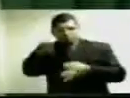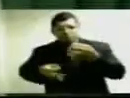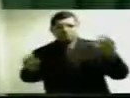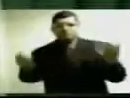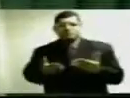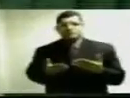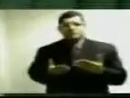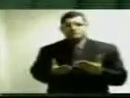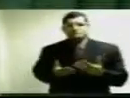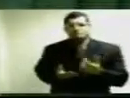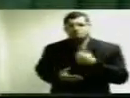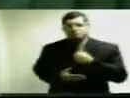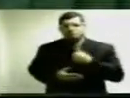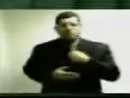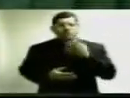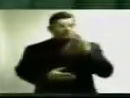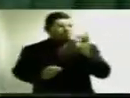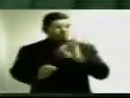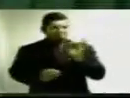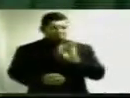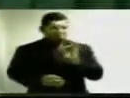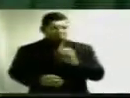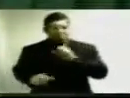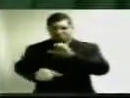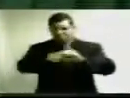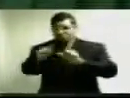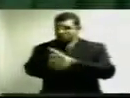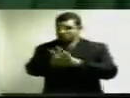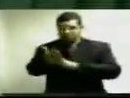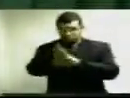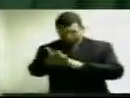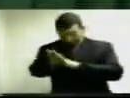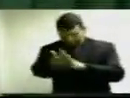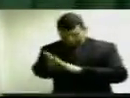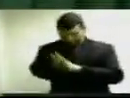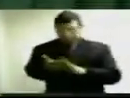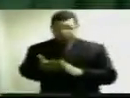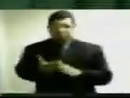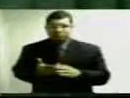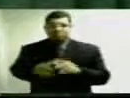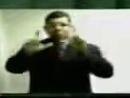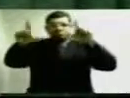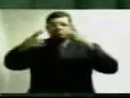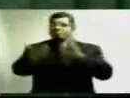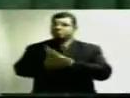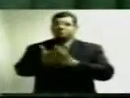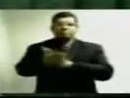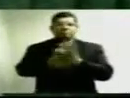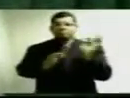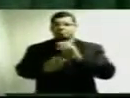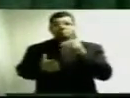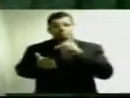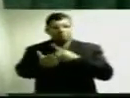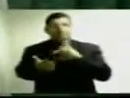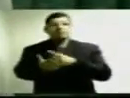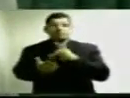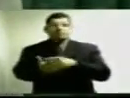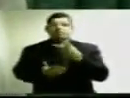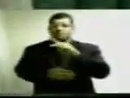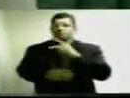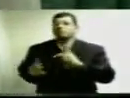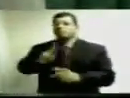Justiça, eu não me manifestei contrariamente à iniciativa do